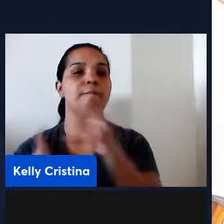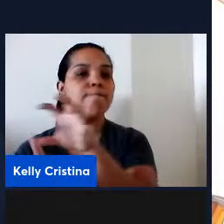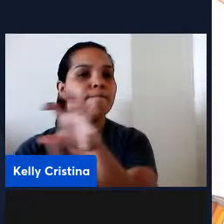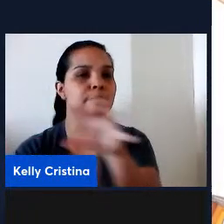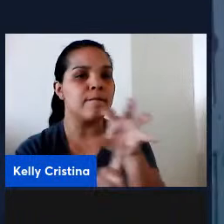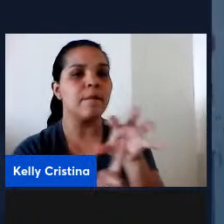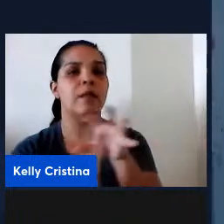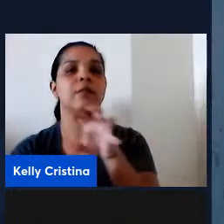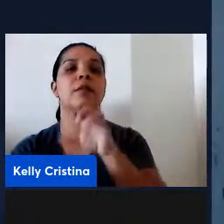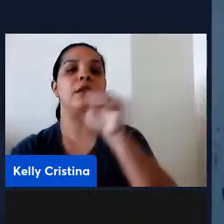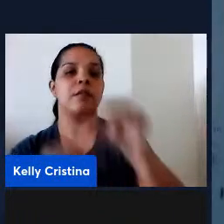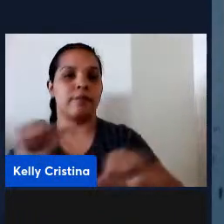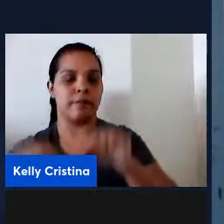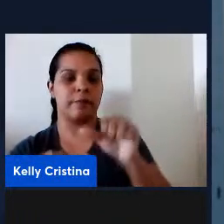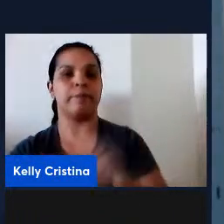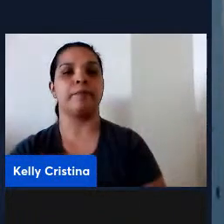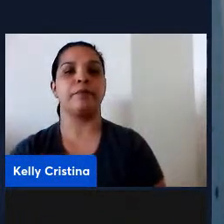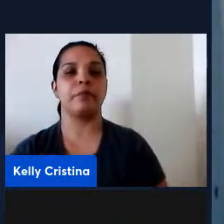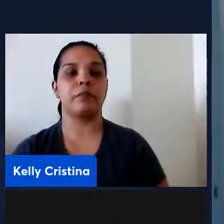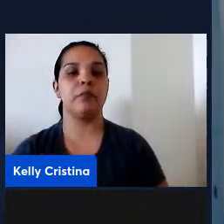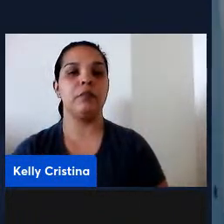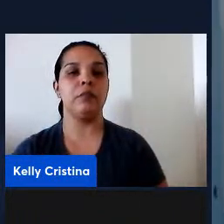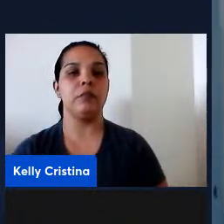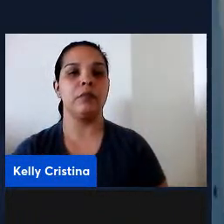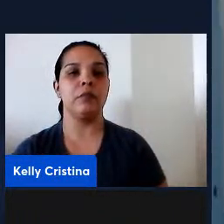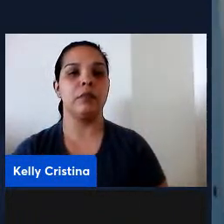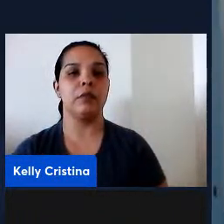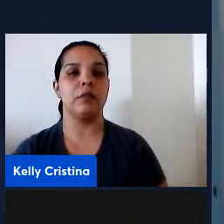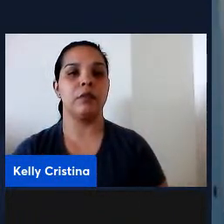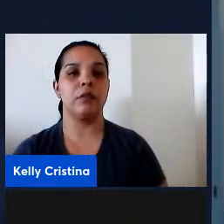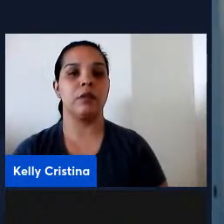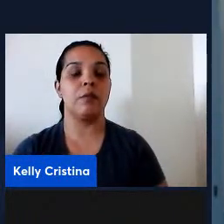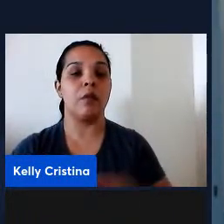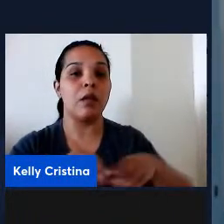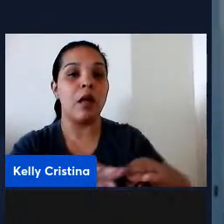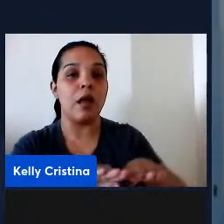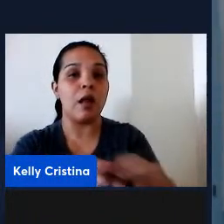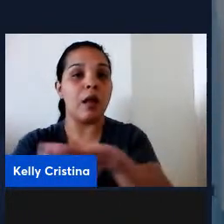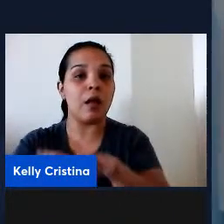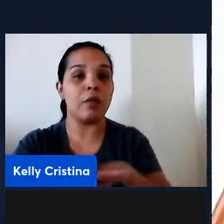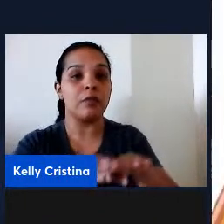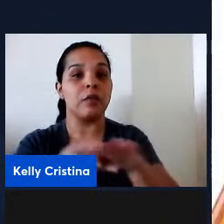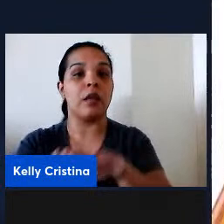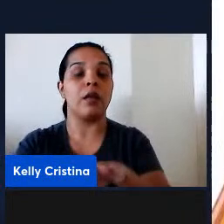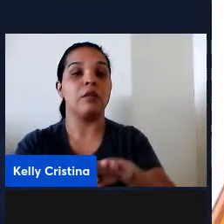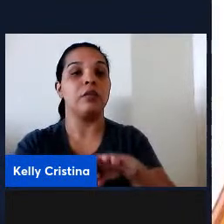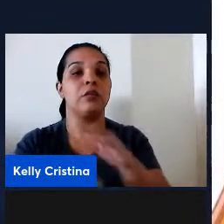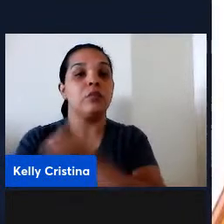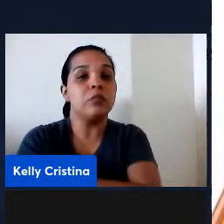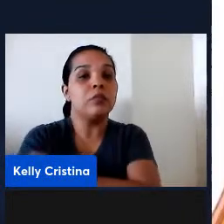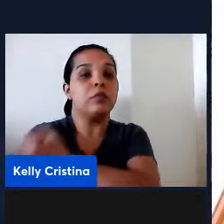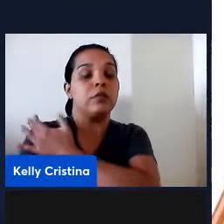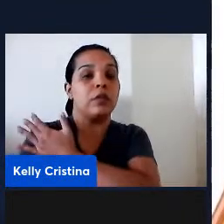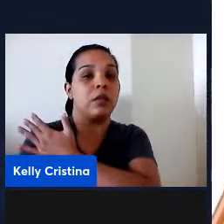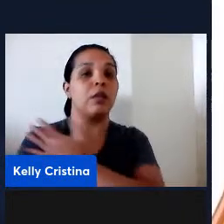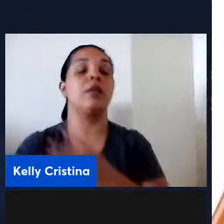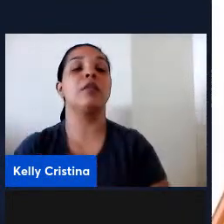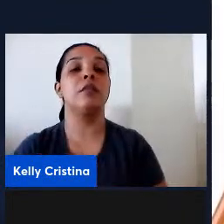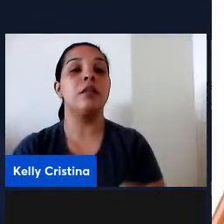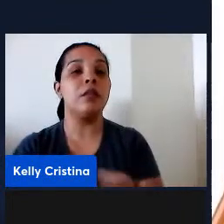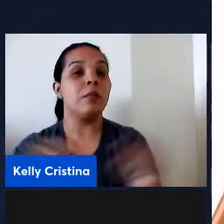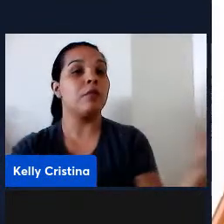dessa formação. O evento tem como tema por maior equidade na formação inicial e busca discutir os desafios